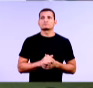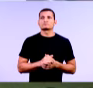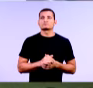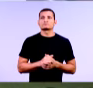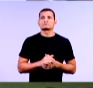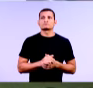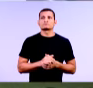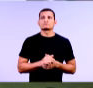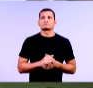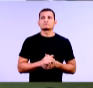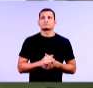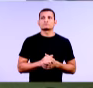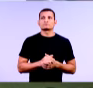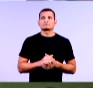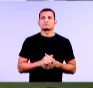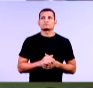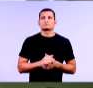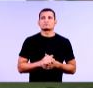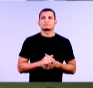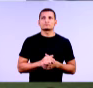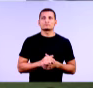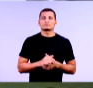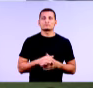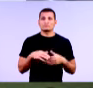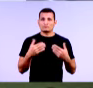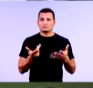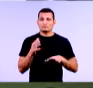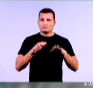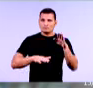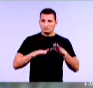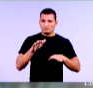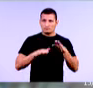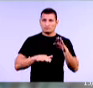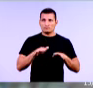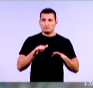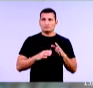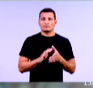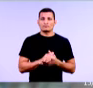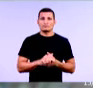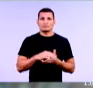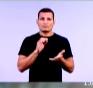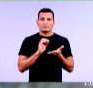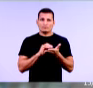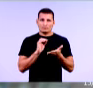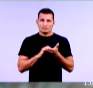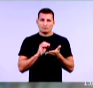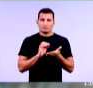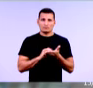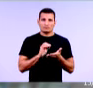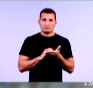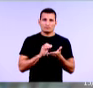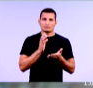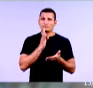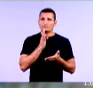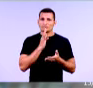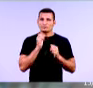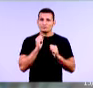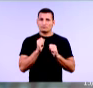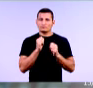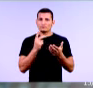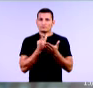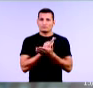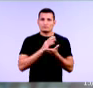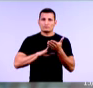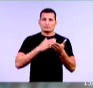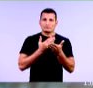Então, gente, às vezes a falta de conhecimento pode acarretar uma interpretação errada